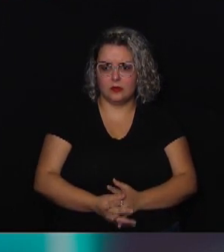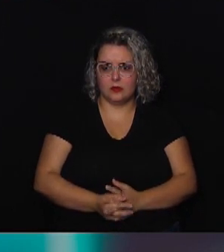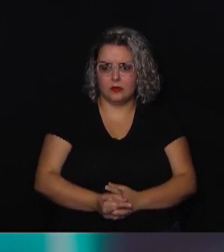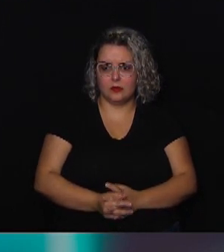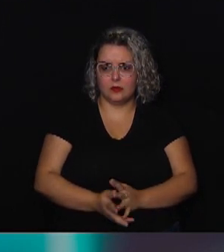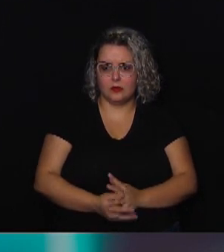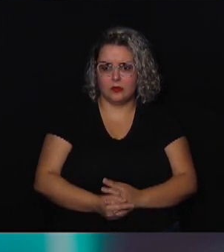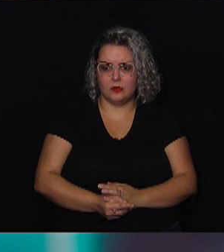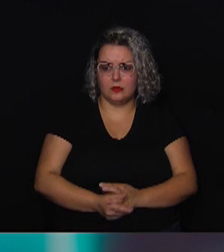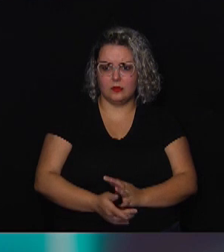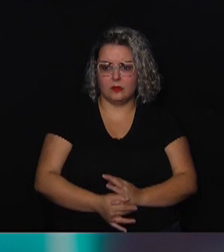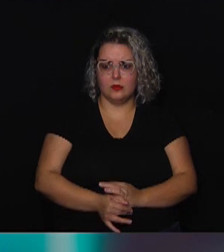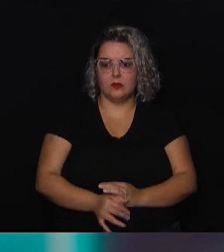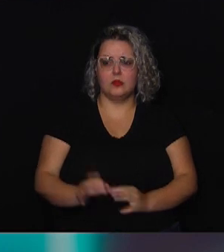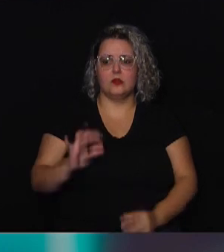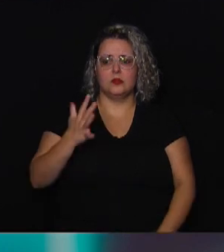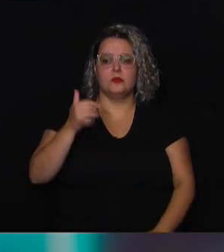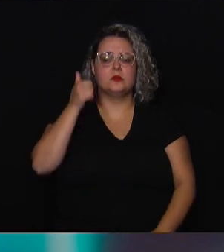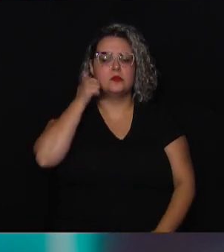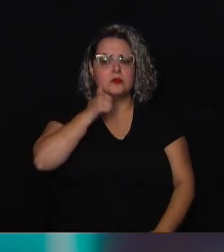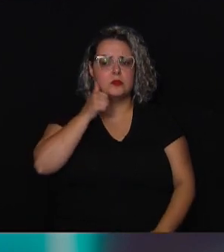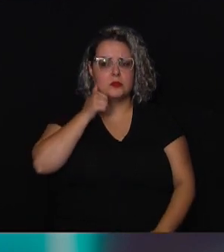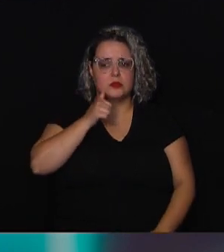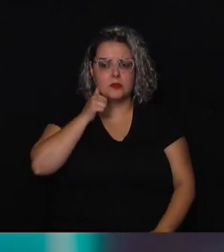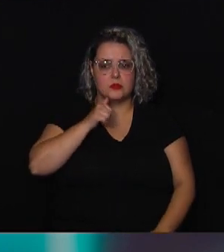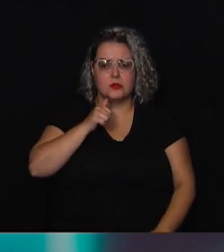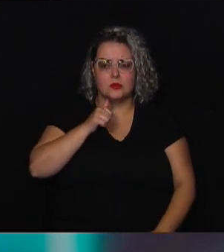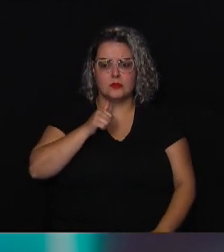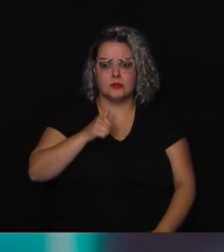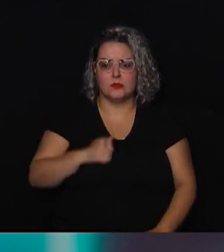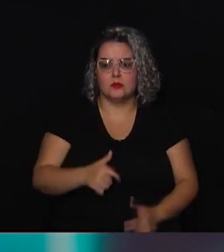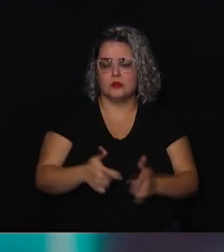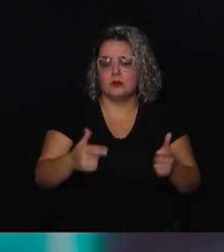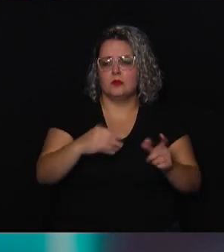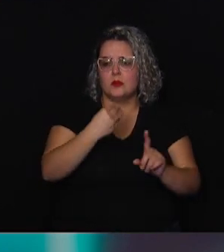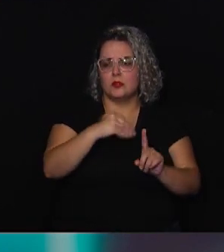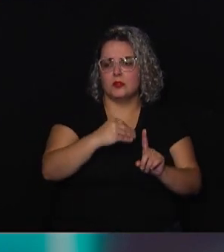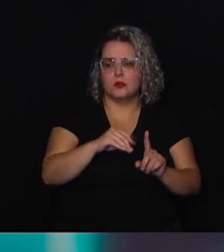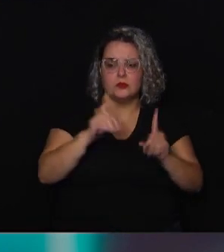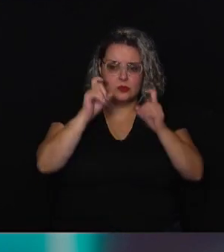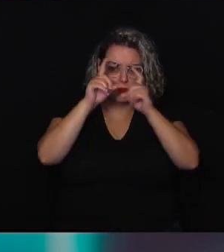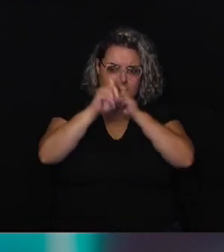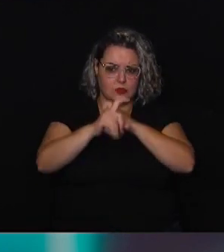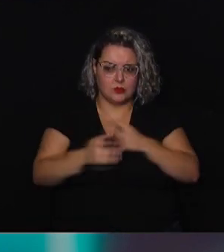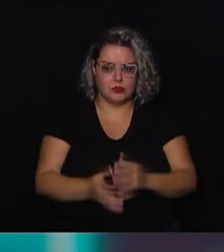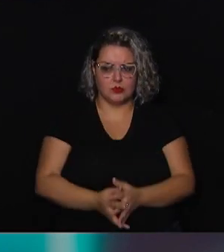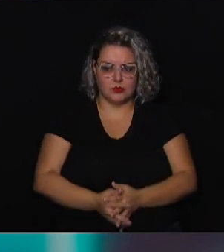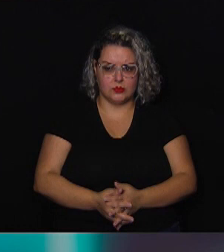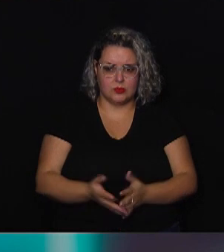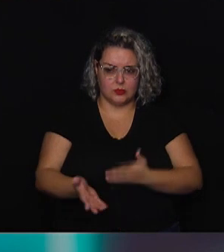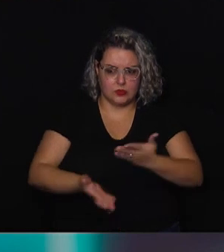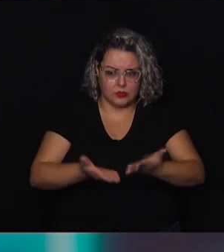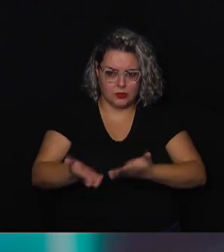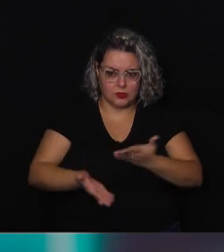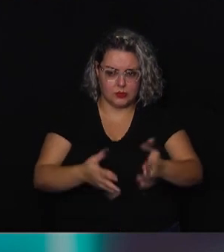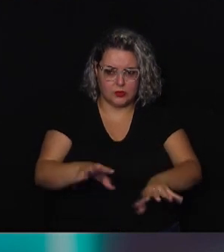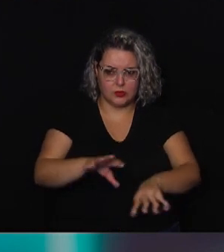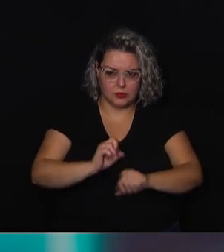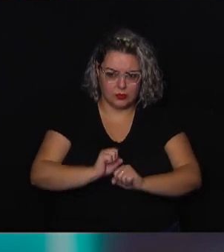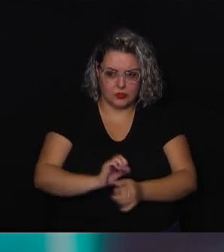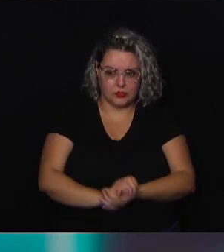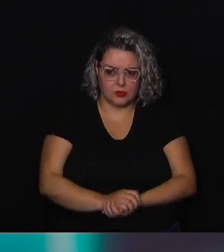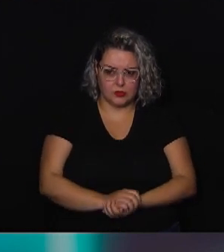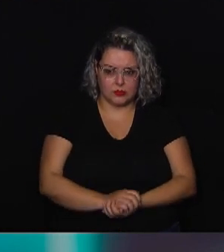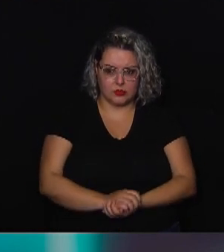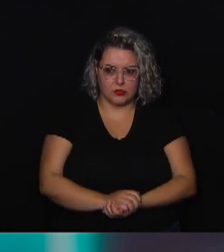ocorrendo, né, principalmente nas mulheres de alta vulnerabilidade, com dificuldade de adesão ao tratamento,